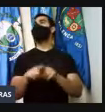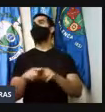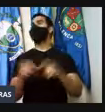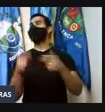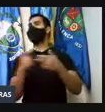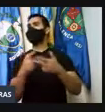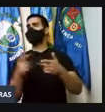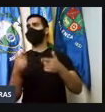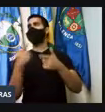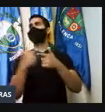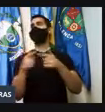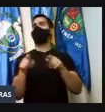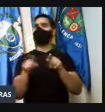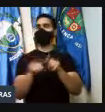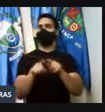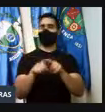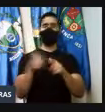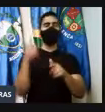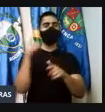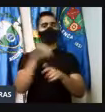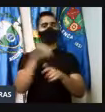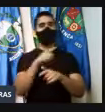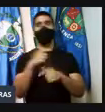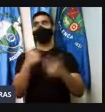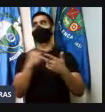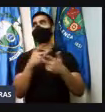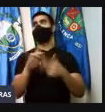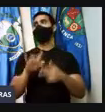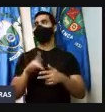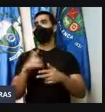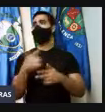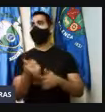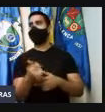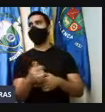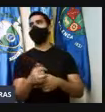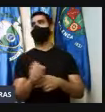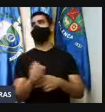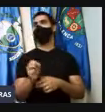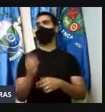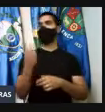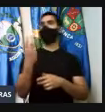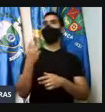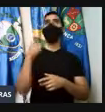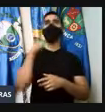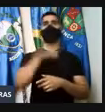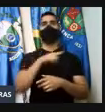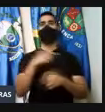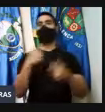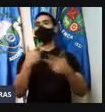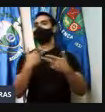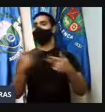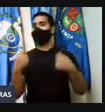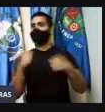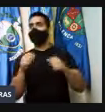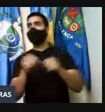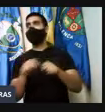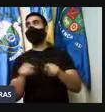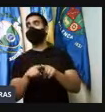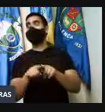questão de comércio, toda aquela questão enfim, de eventos. Então, alguma coisa tem que ser tomada.